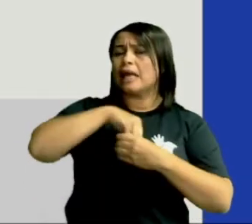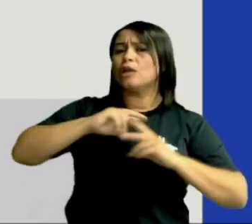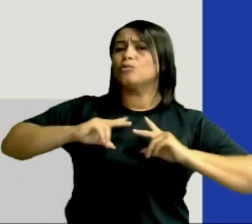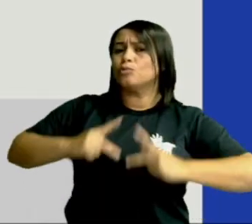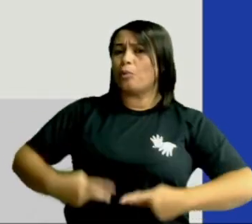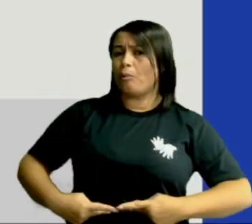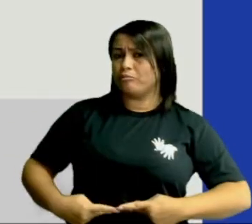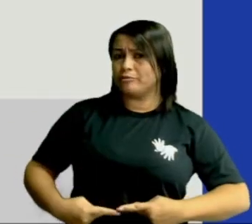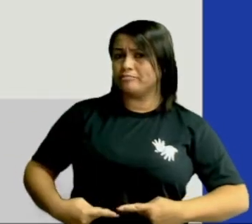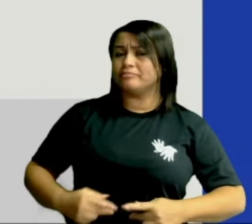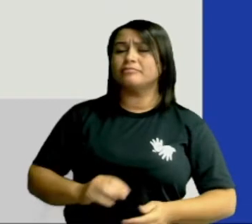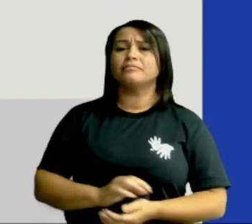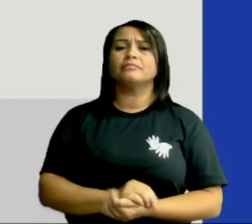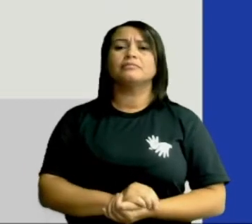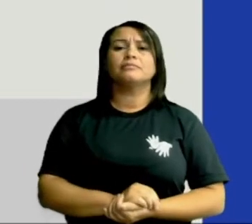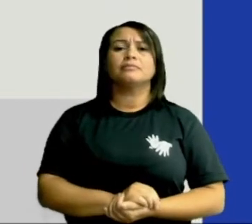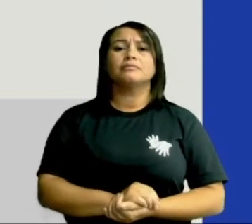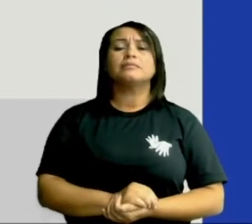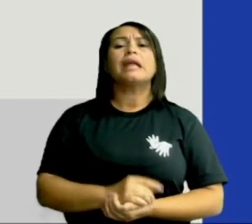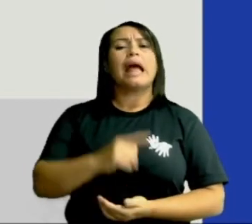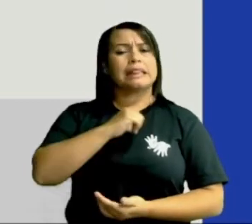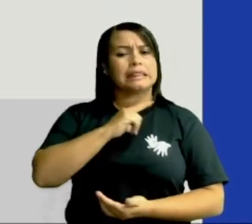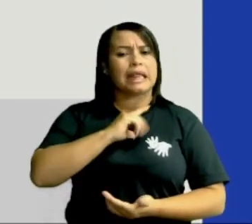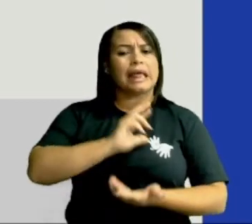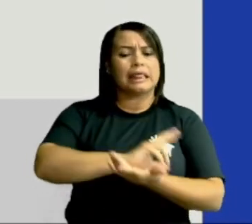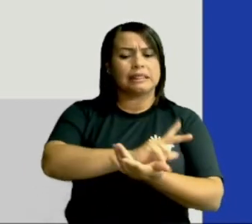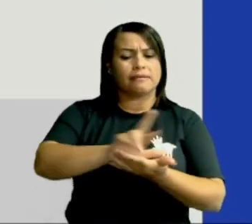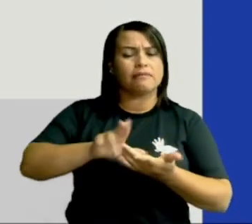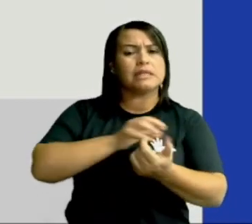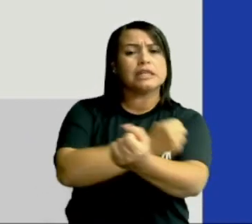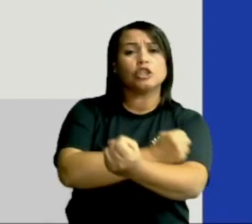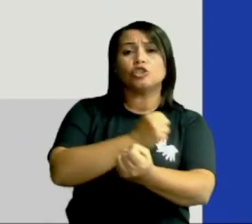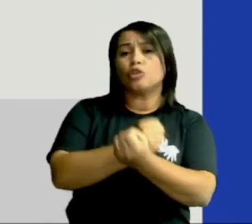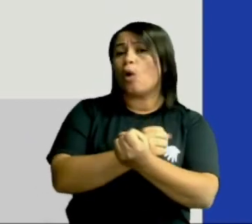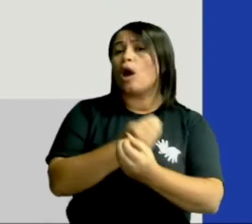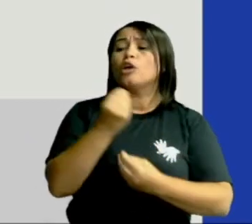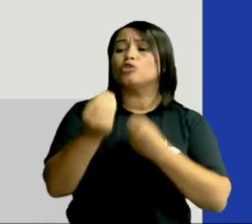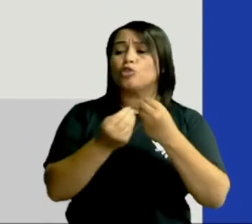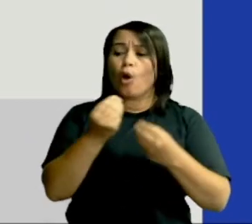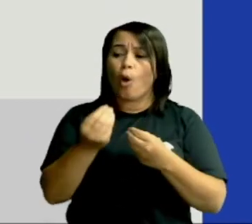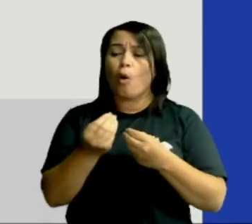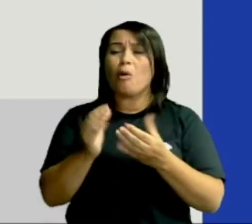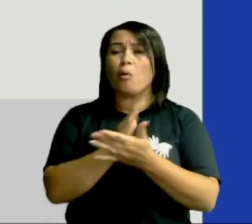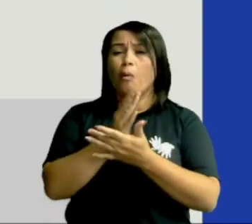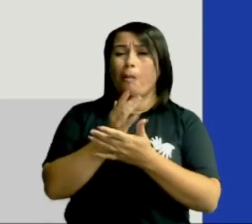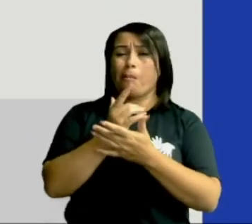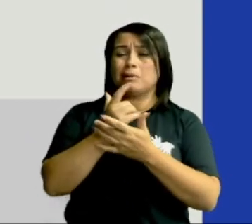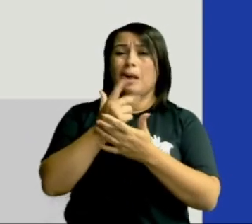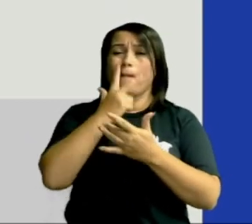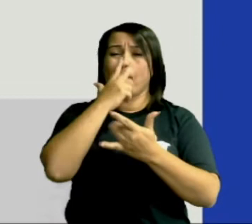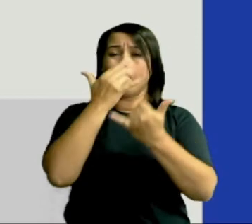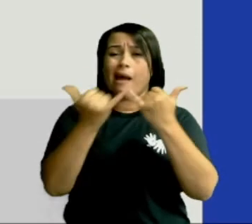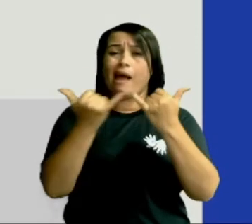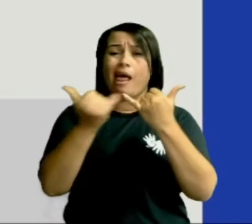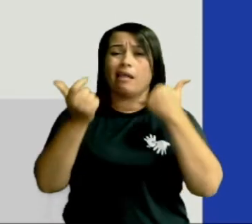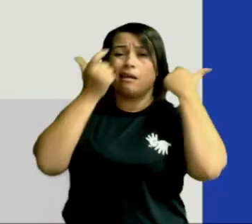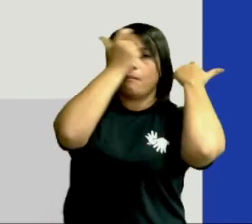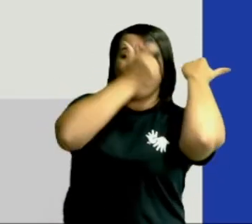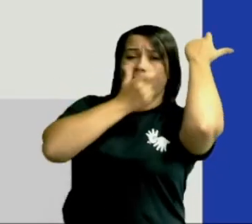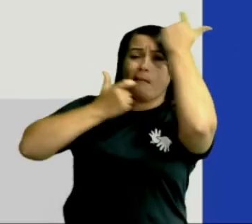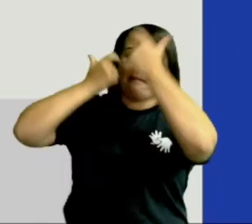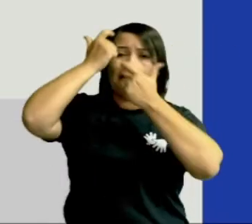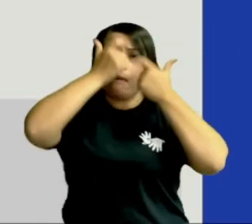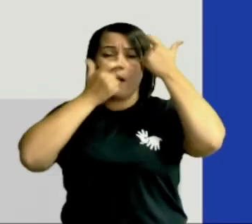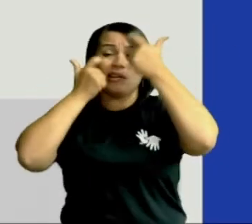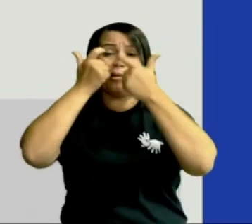nosso sistema nervoso. Existem drogas que são chamadas de perturbadoras. São aquelas com um